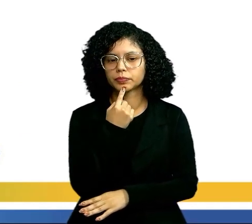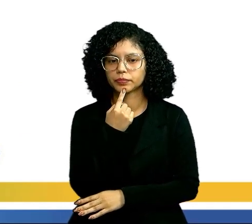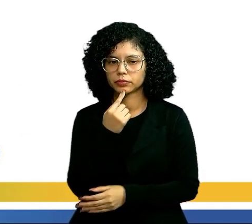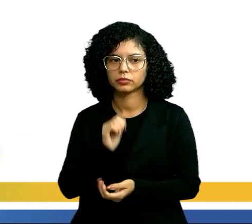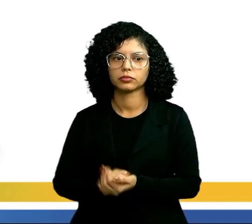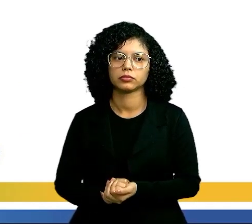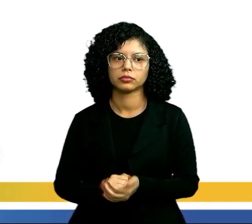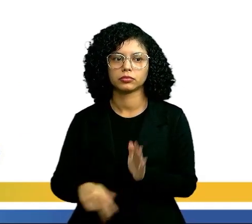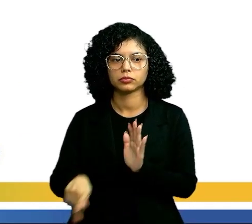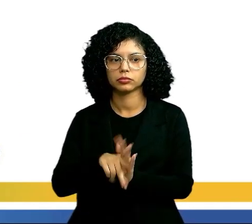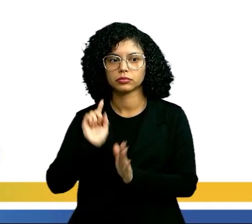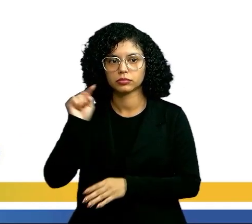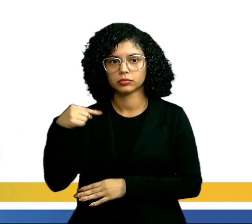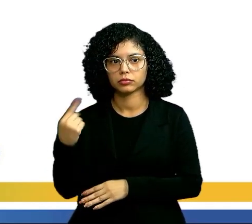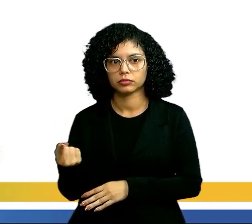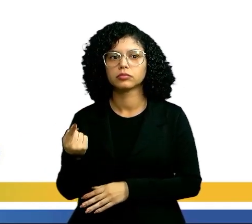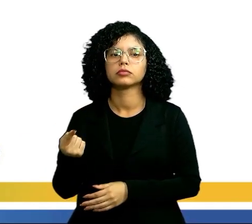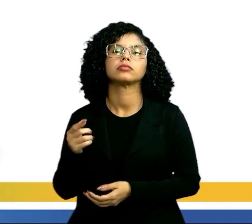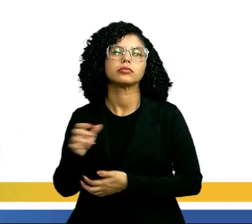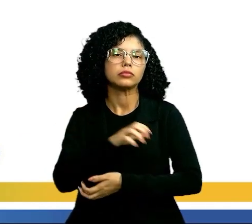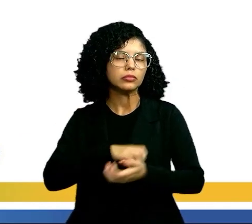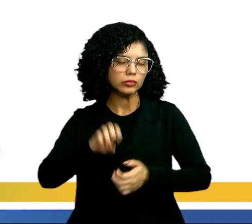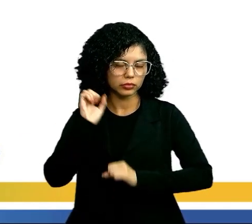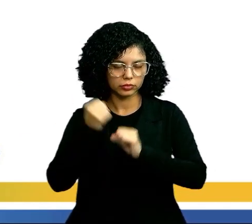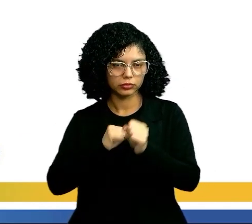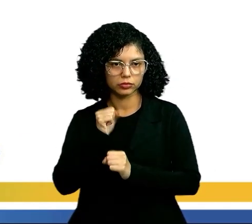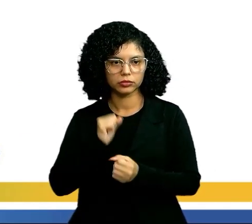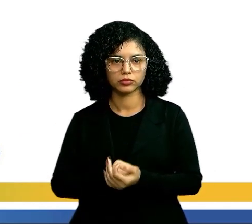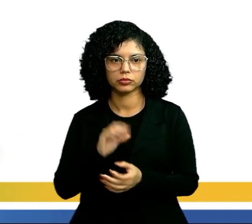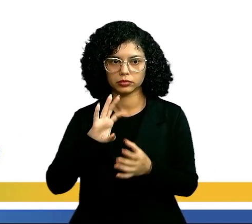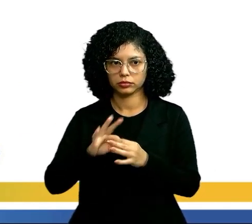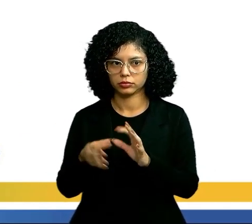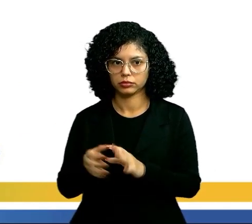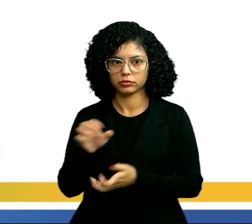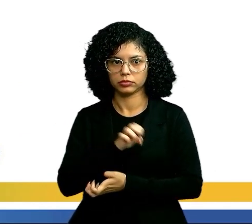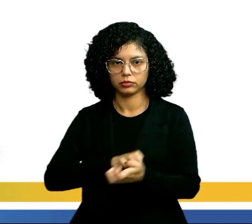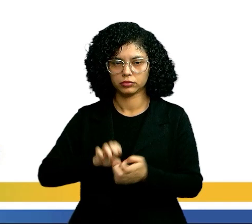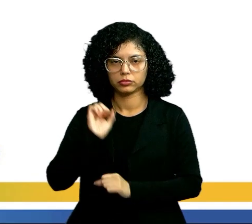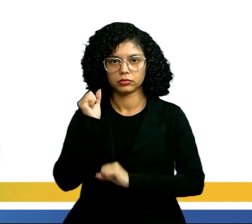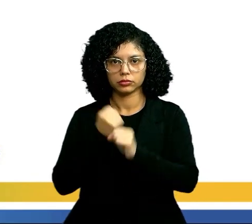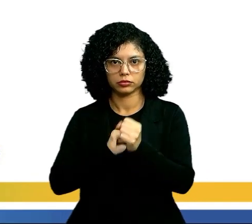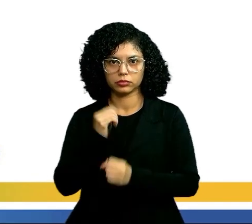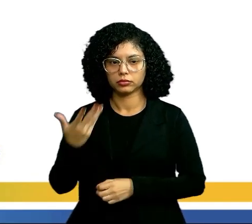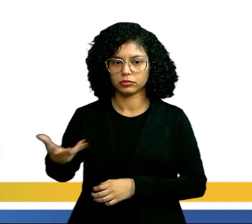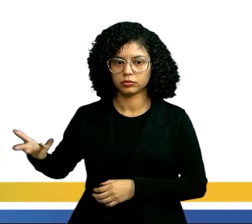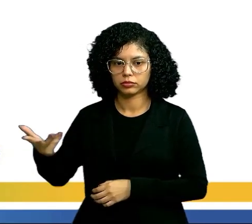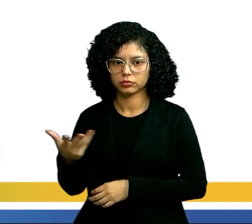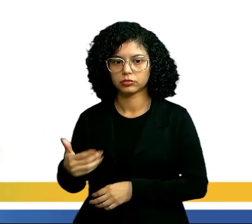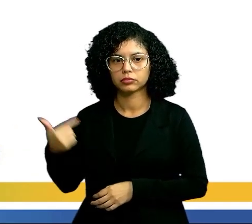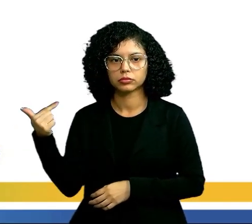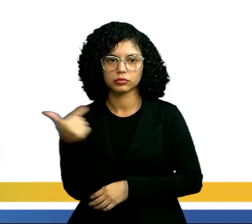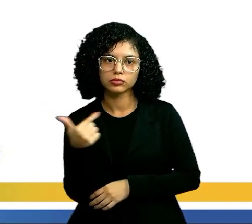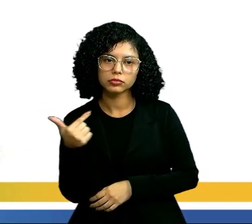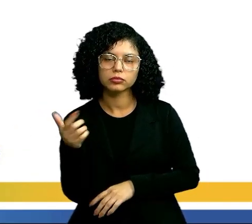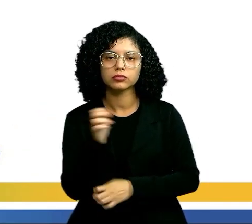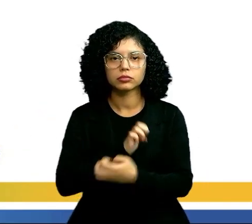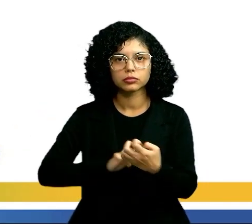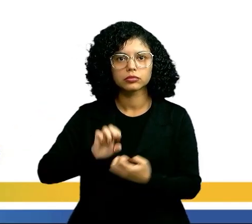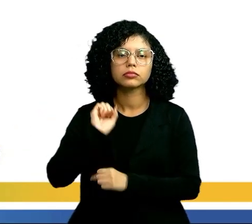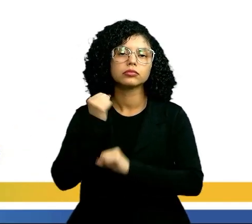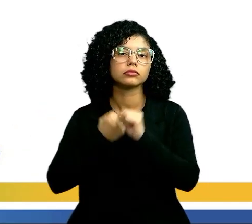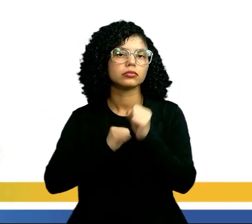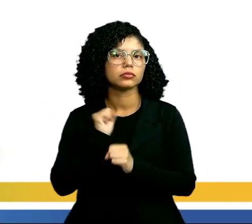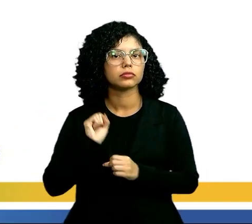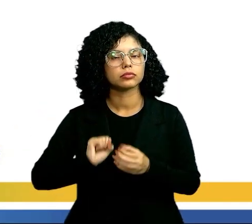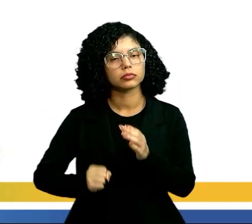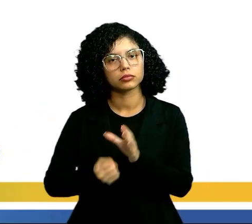aí a mobilidade pós-revolução industrial. No contexto da Revolução Industrial, basicamente na segunda Revolução Industrial,